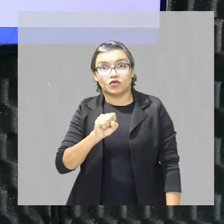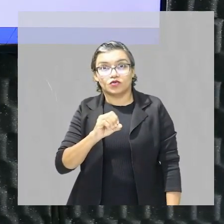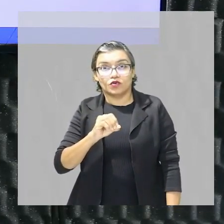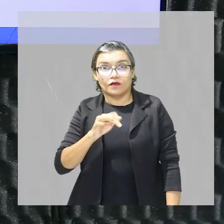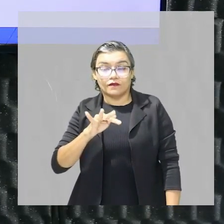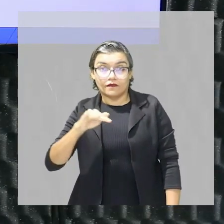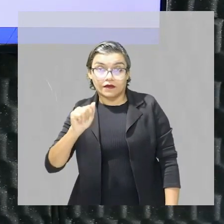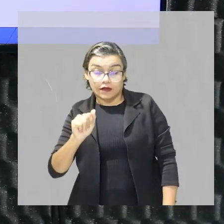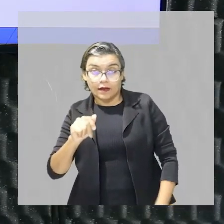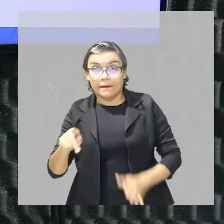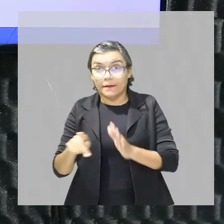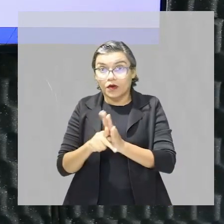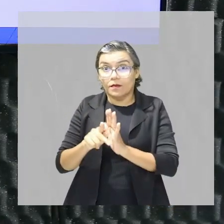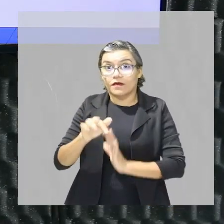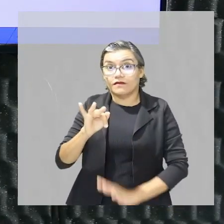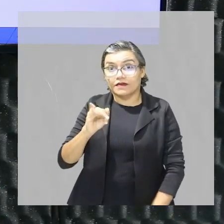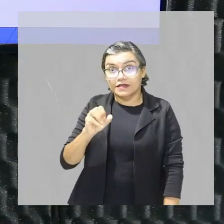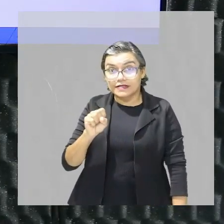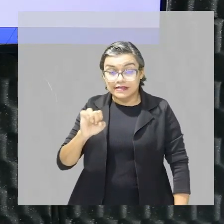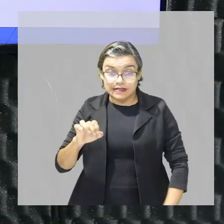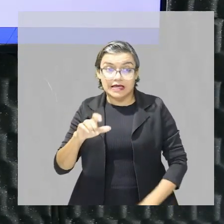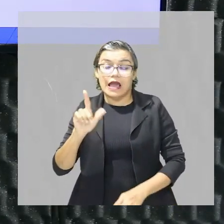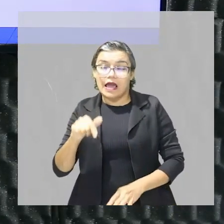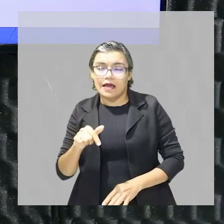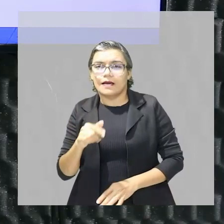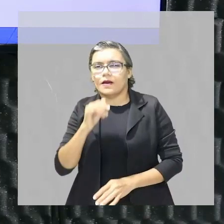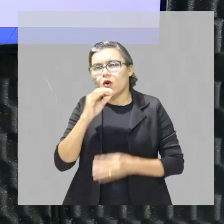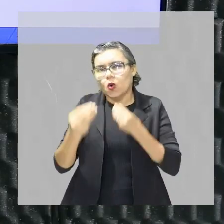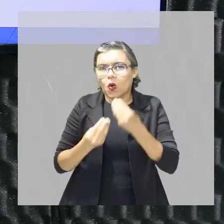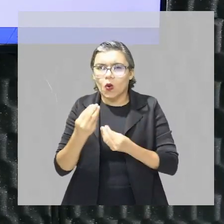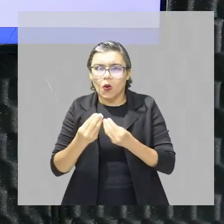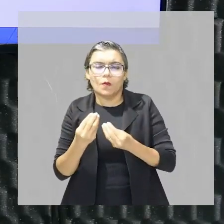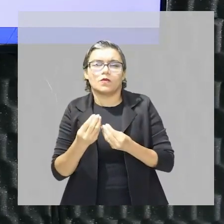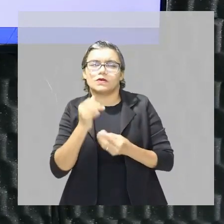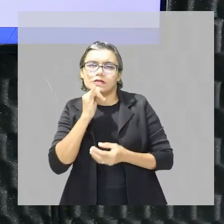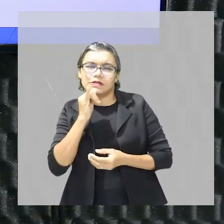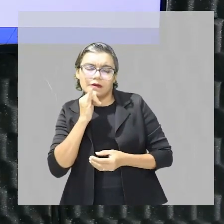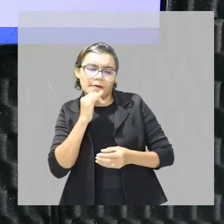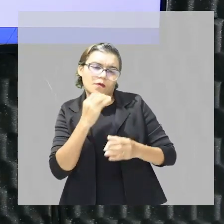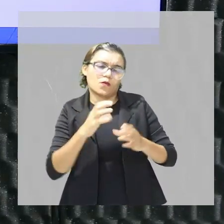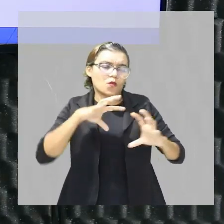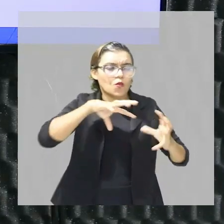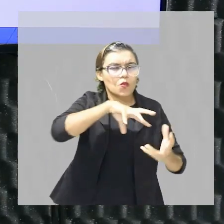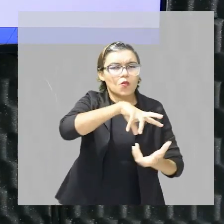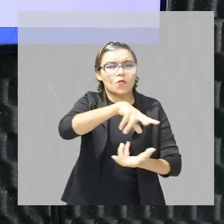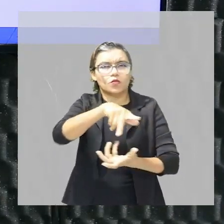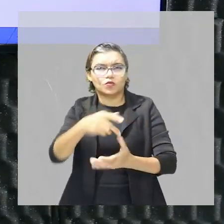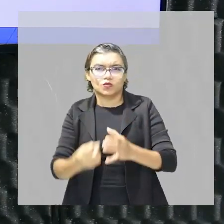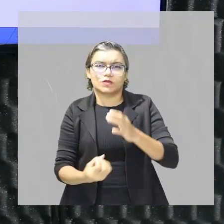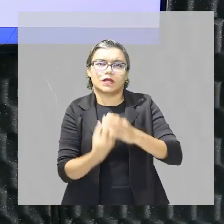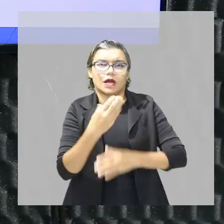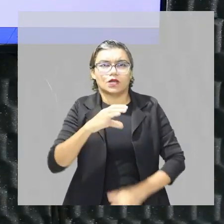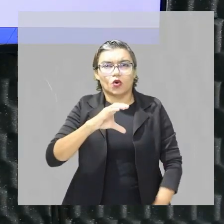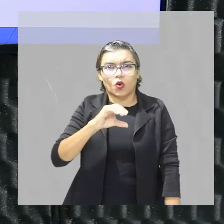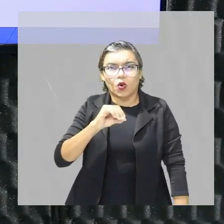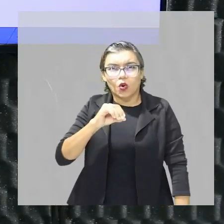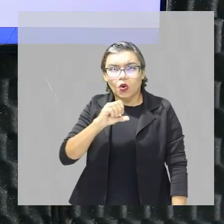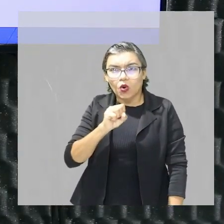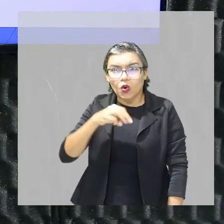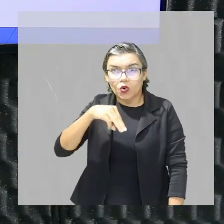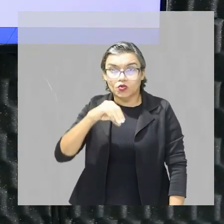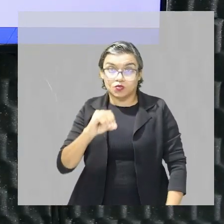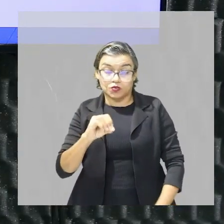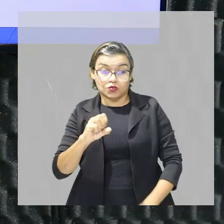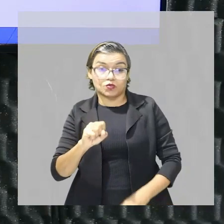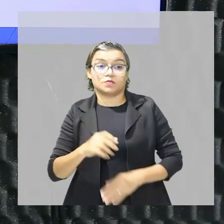também trazer a origem do cósmico então é uma coisa homologia como a gente chama tá diferente